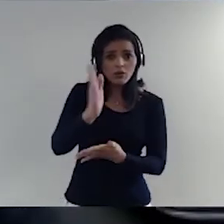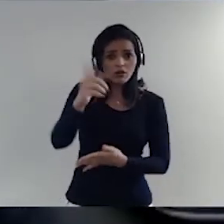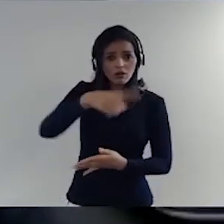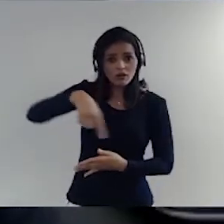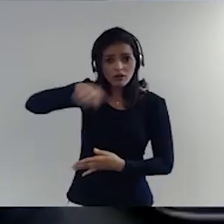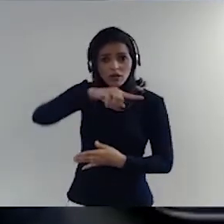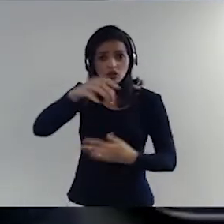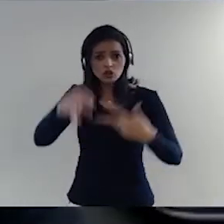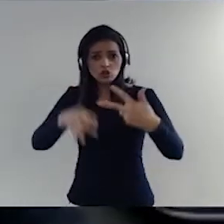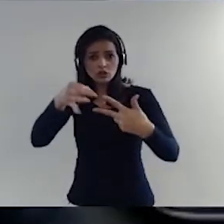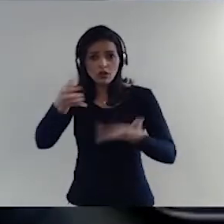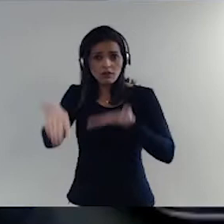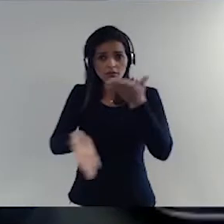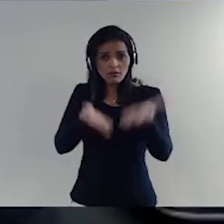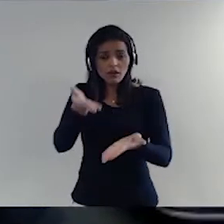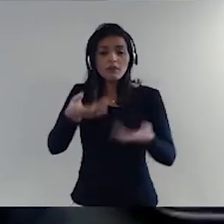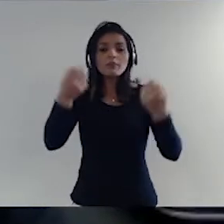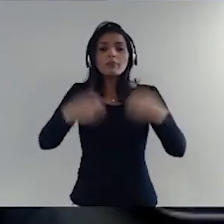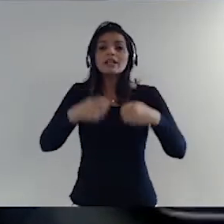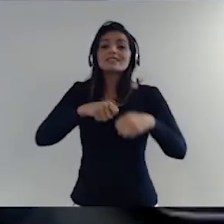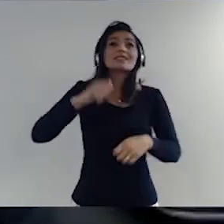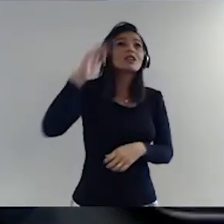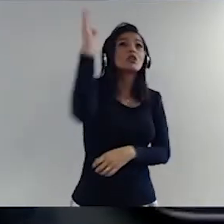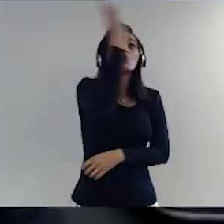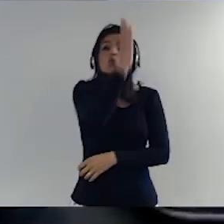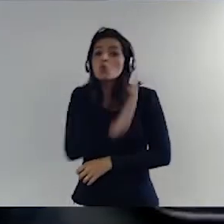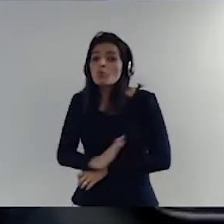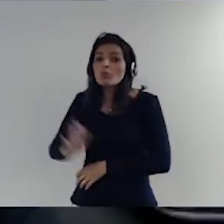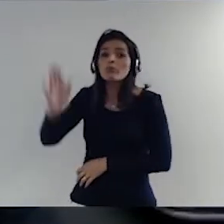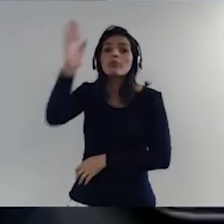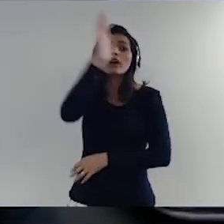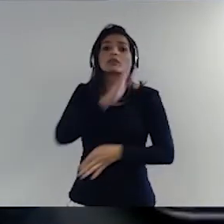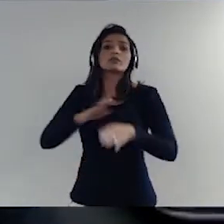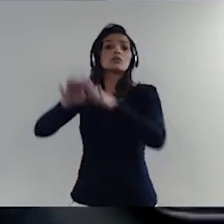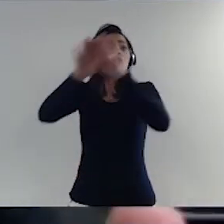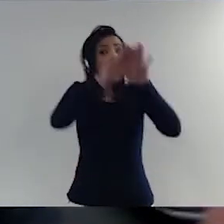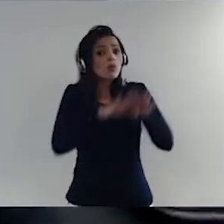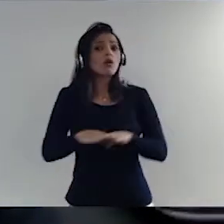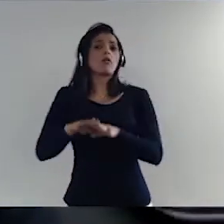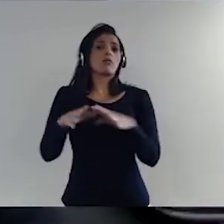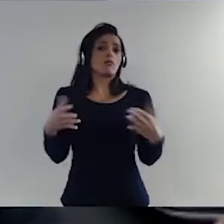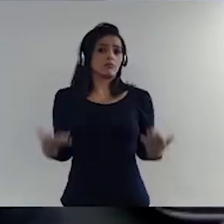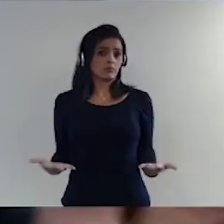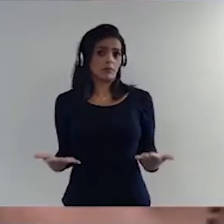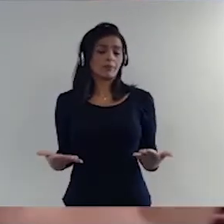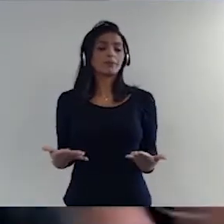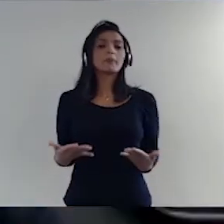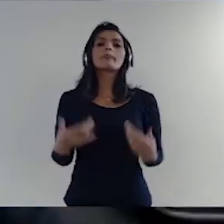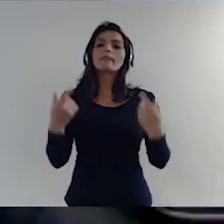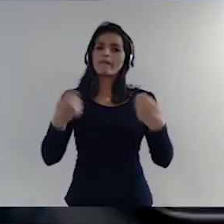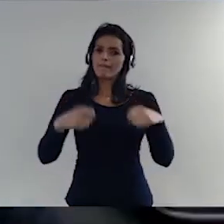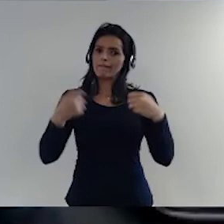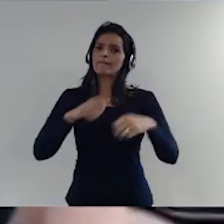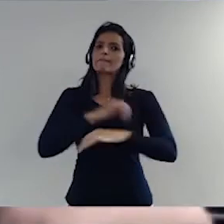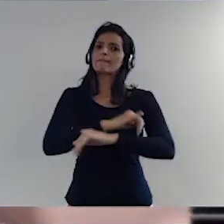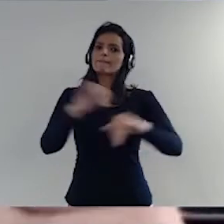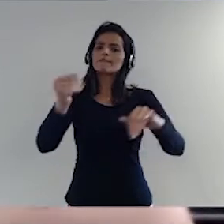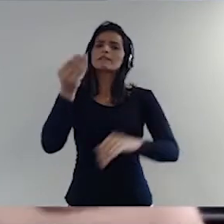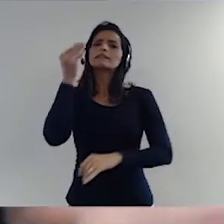que precisa viger no país todo. Por isso, destaco que a tentativa